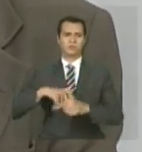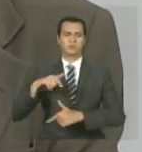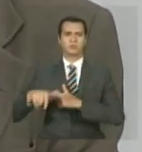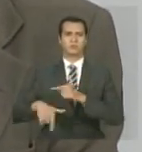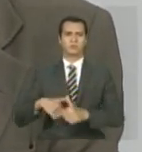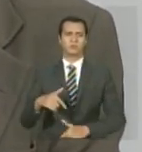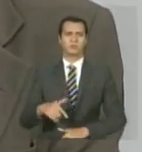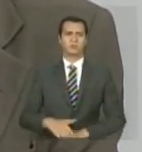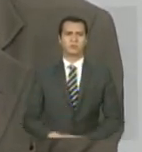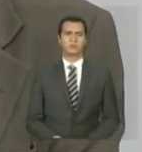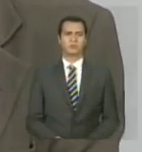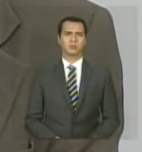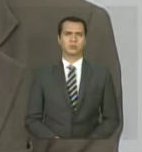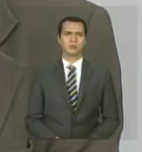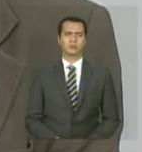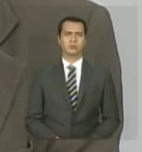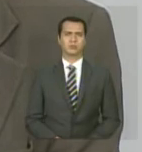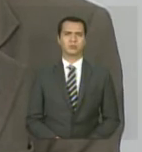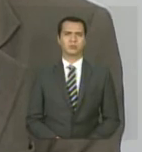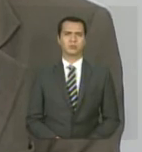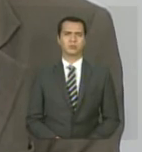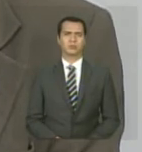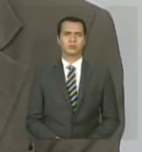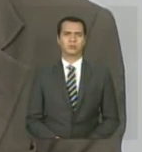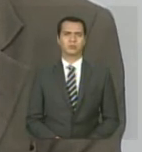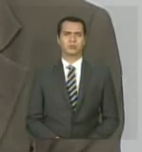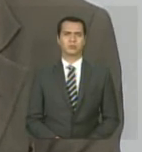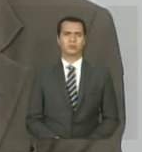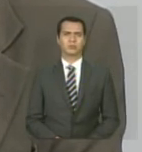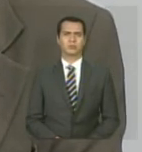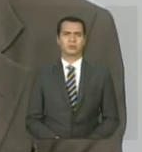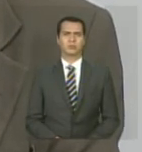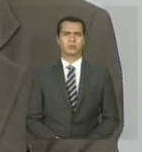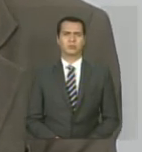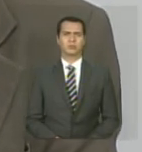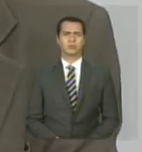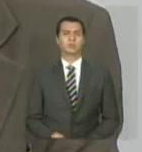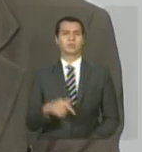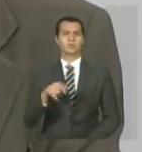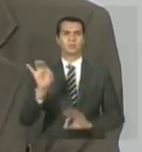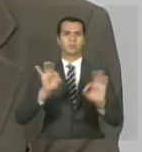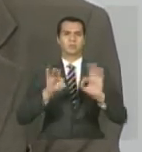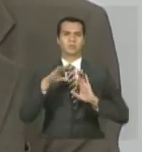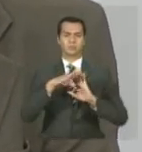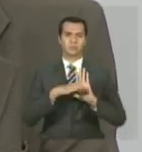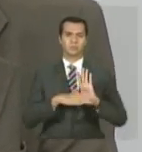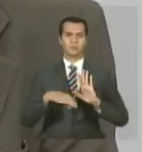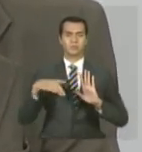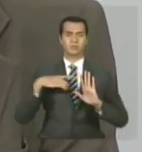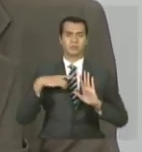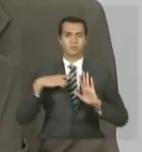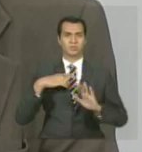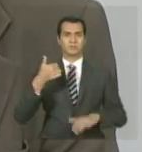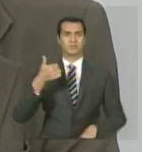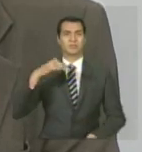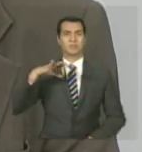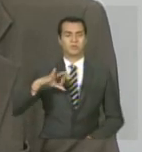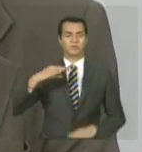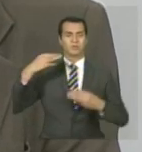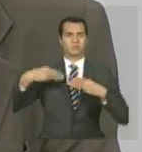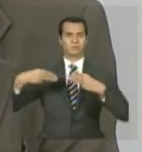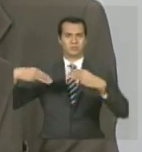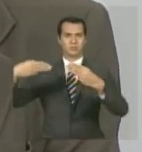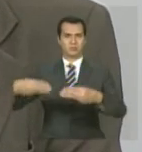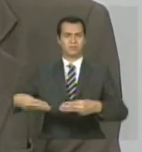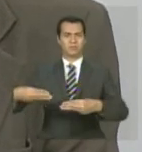temos, nesse plano, ações presentes de 21 ministérios. São os 19 ministérios que fazem parte